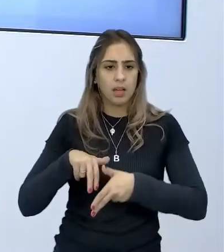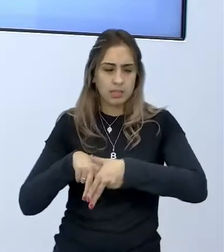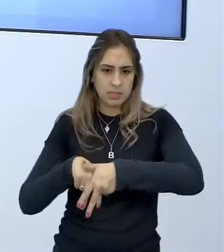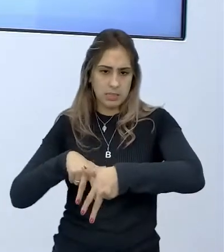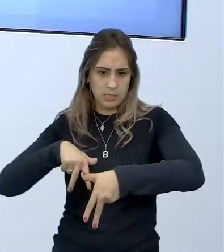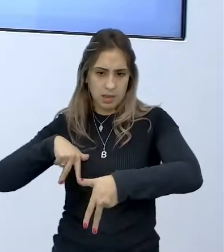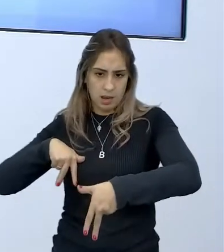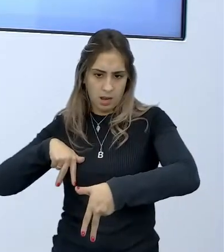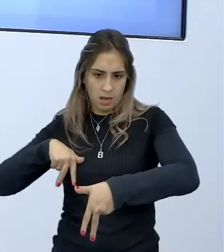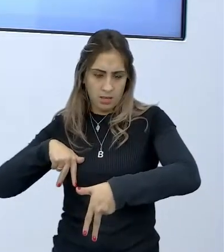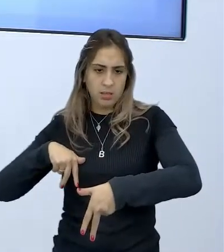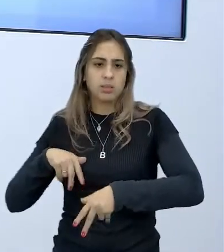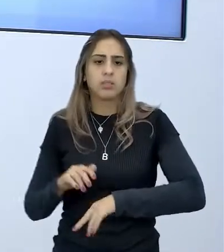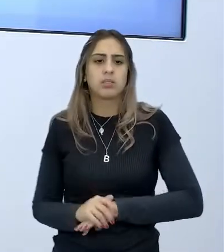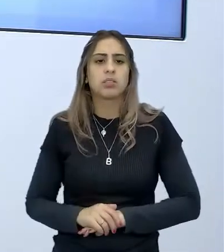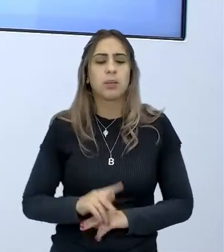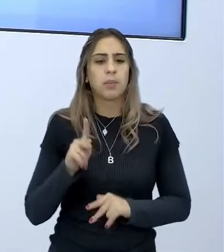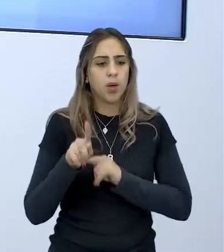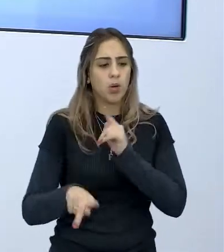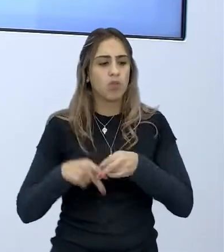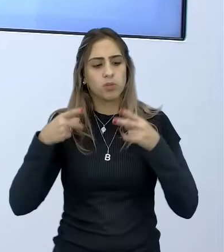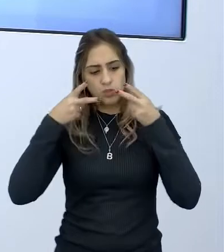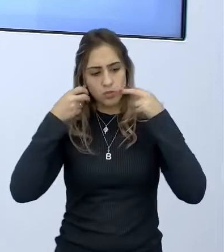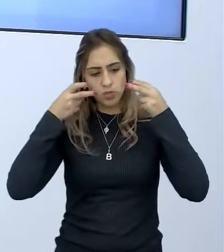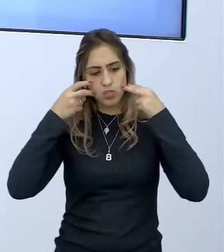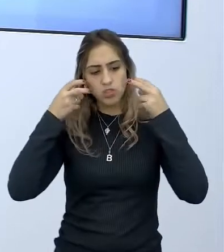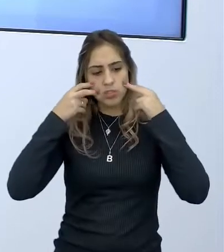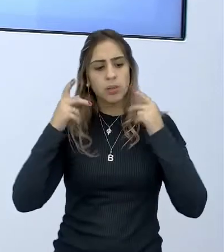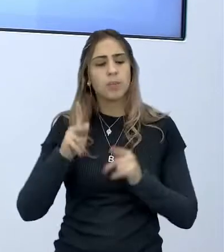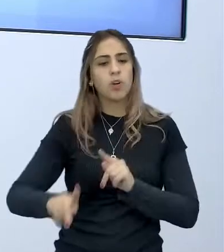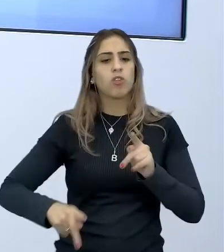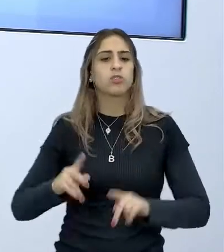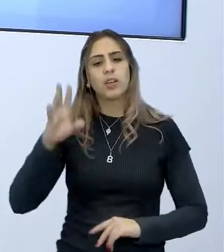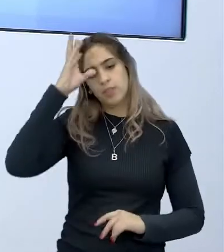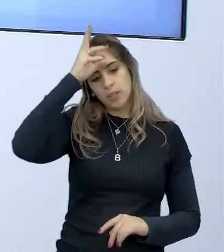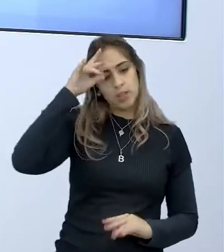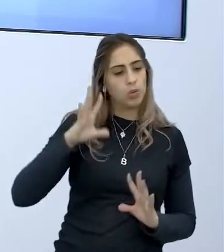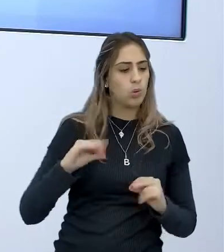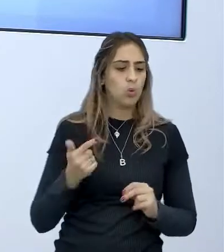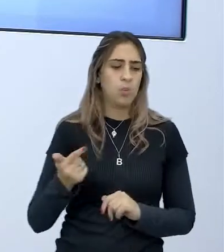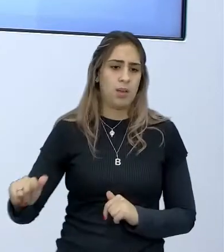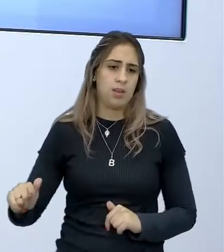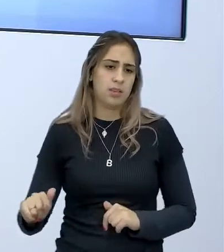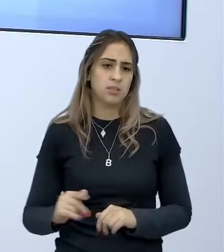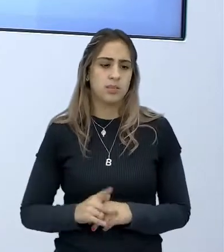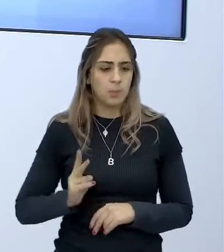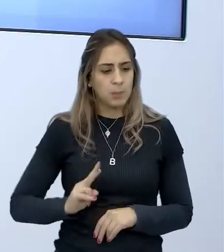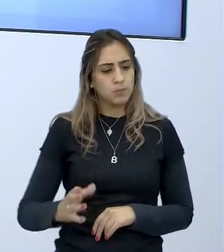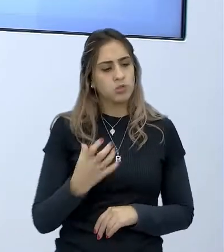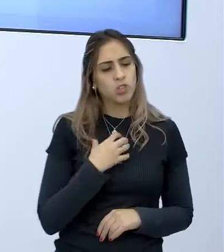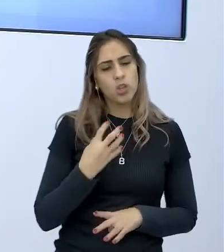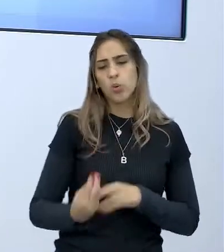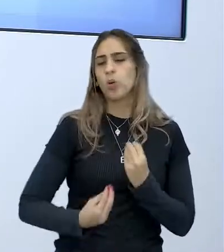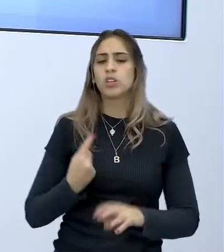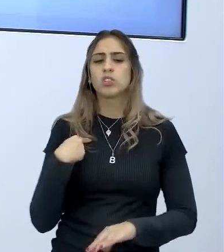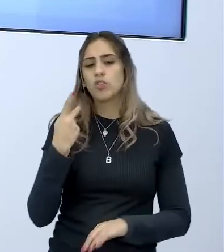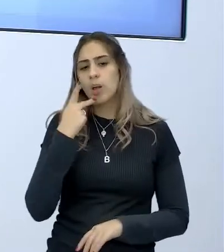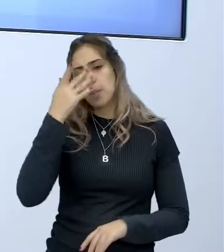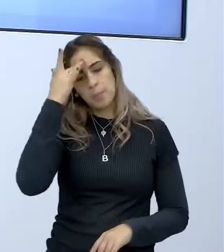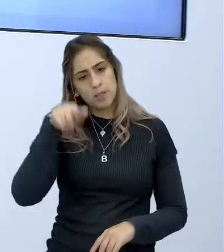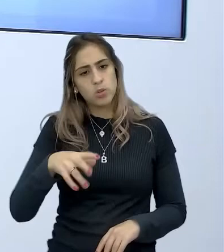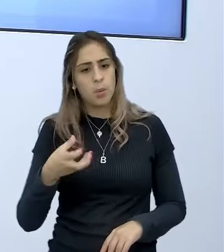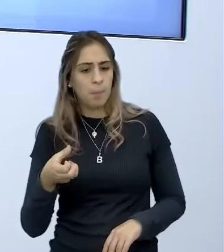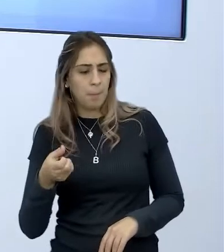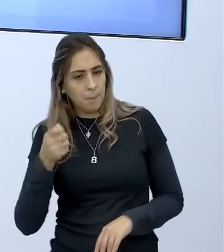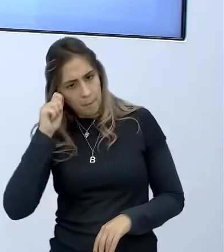miscigenação com povos indígenas, tem miscigenação com povos africanos e tudo mais. Da mesma maneira que quando a gente fala, por exemplo, de uma pessoa